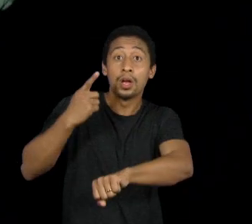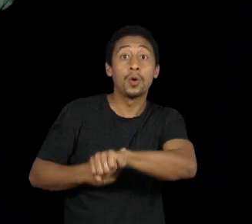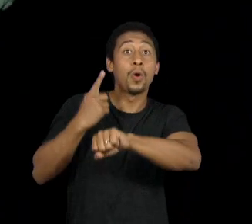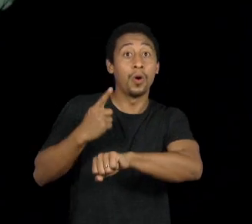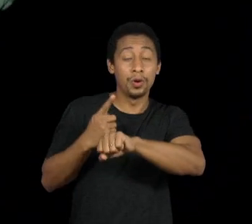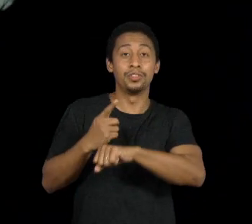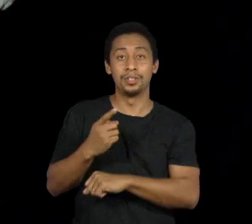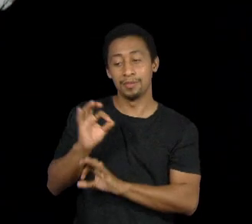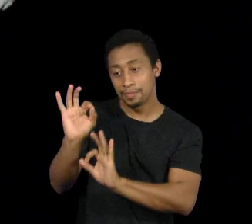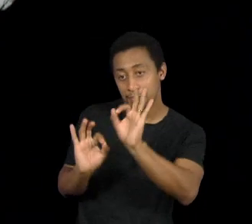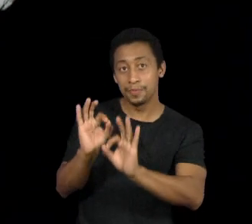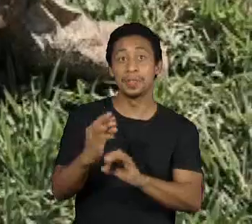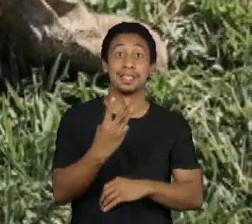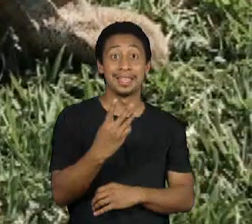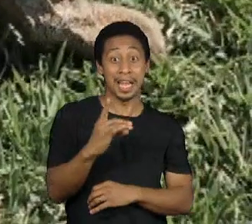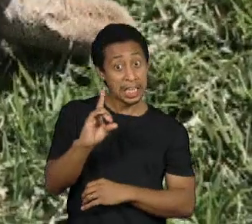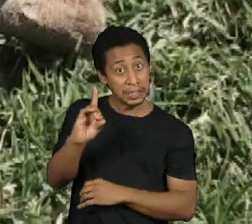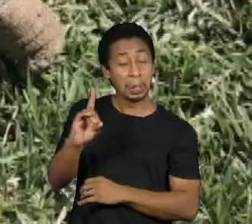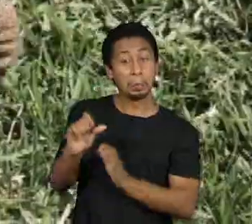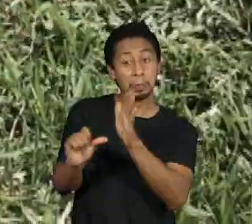desse tipo no mundo.